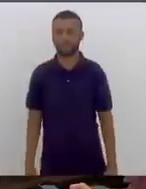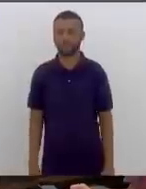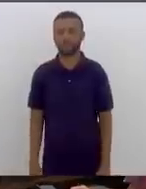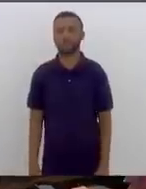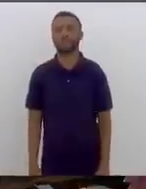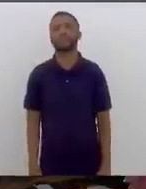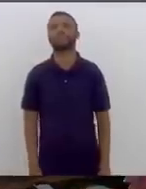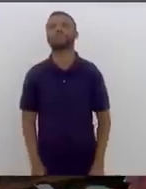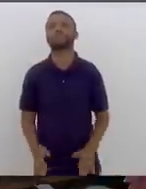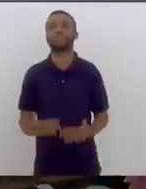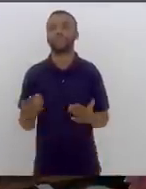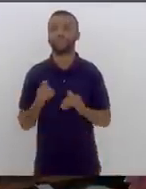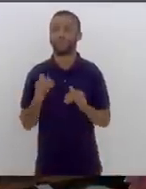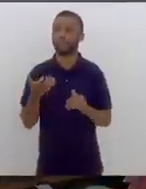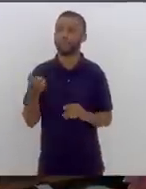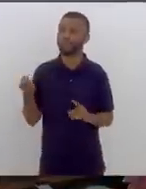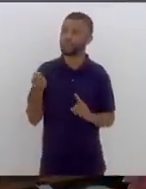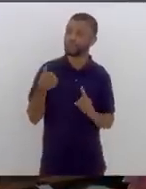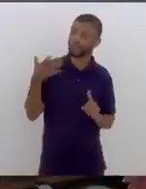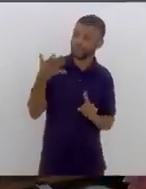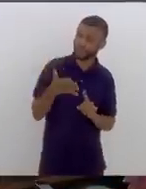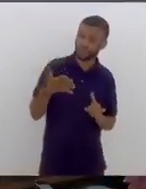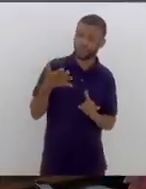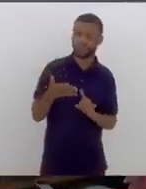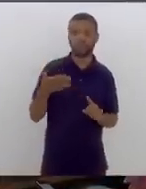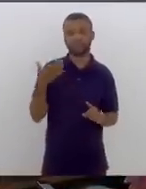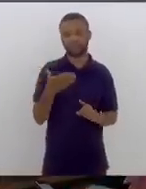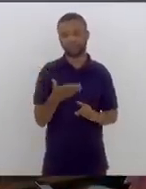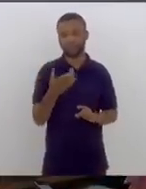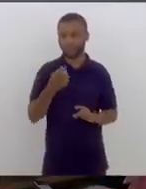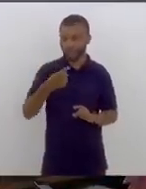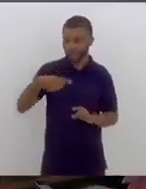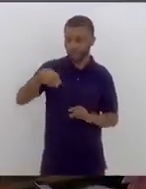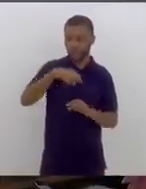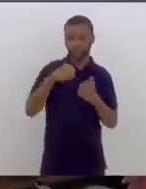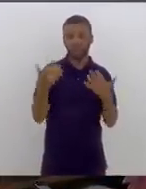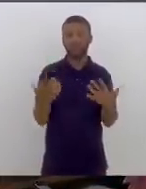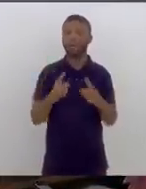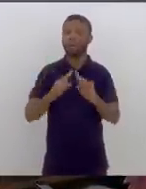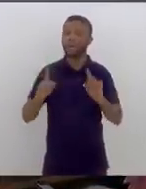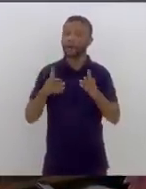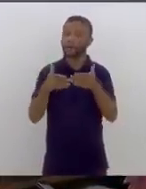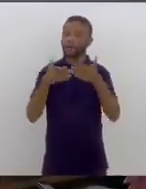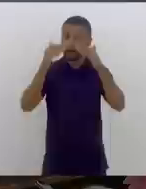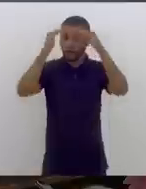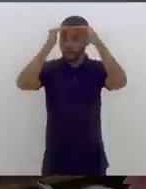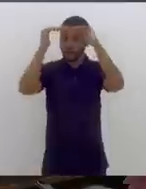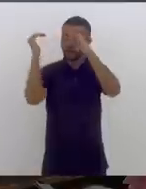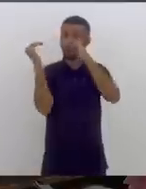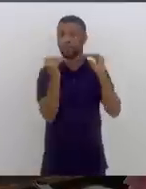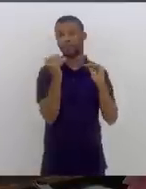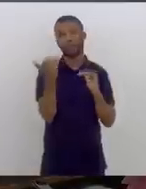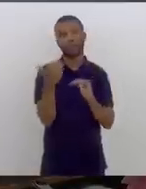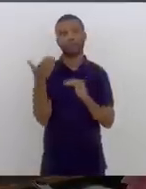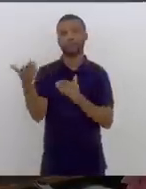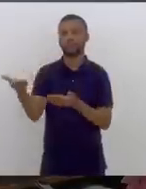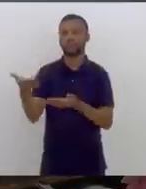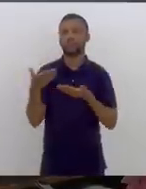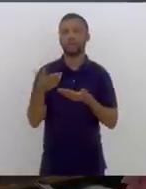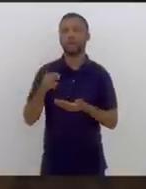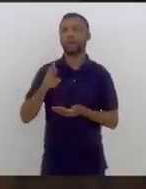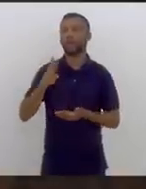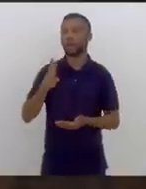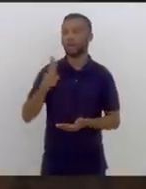eu quero aqui franquear a palavra para vocês aí mas em respeito eu quero chamar aqui o seu